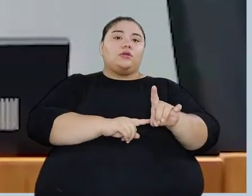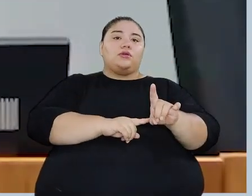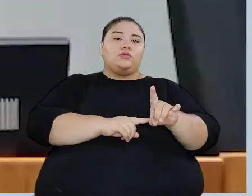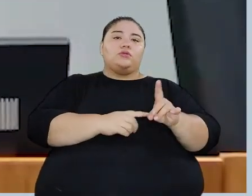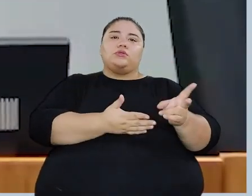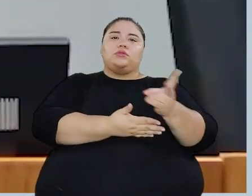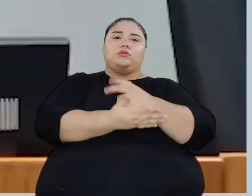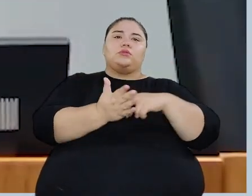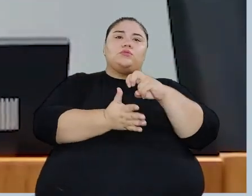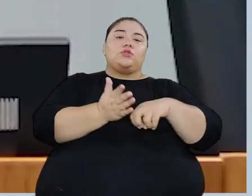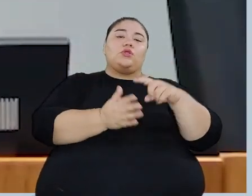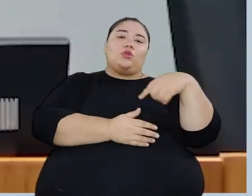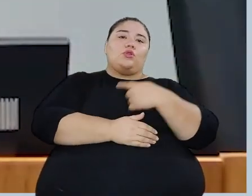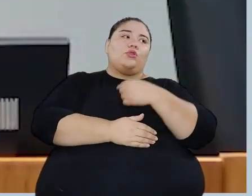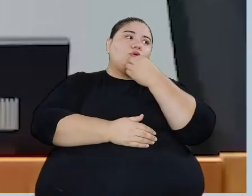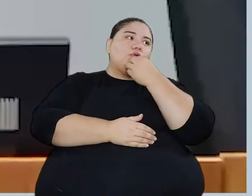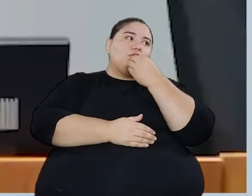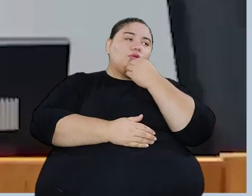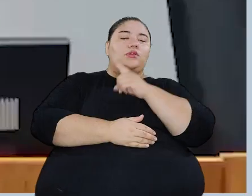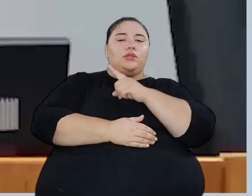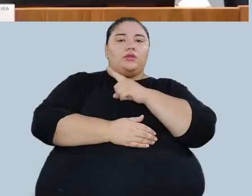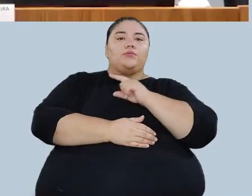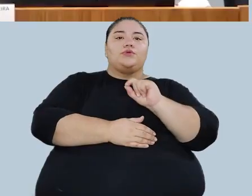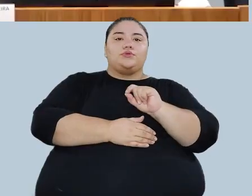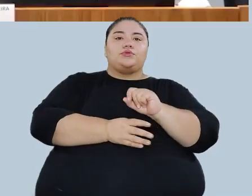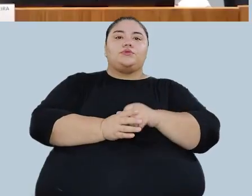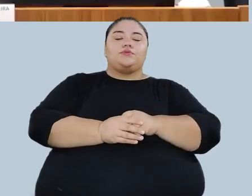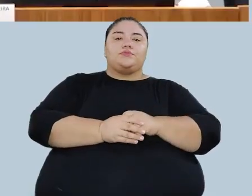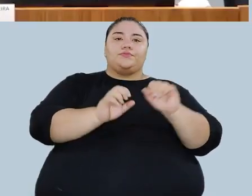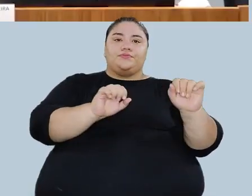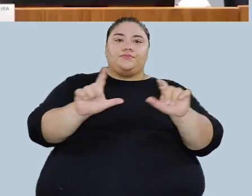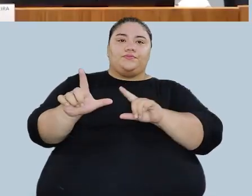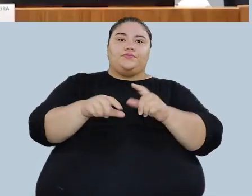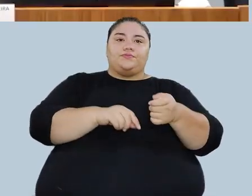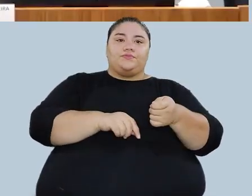tributário, lógico, nós temos, só para ver aqui como passa,